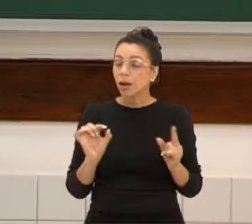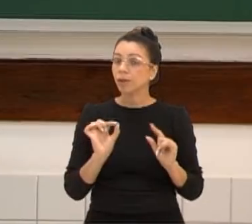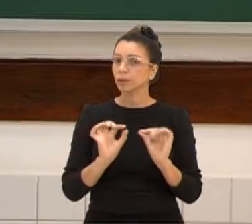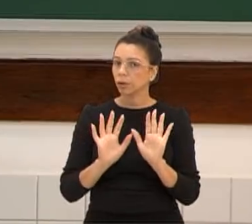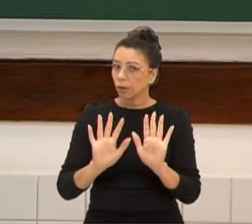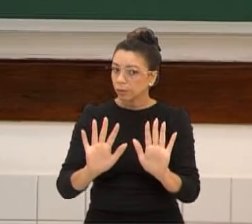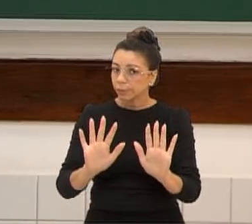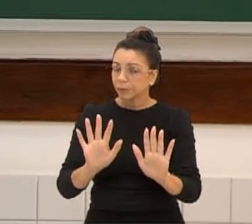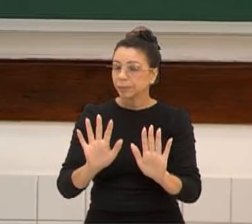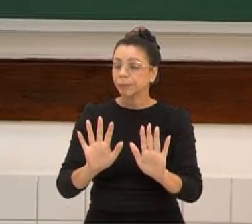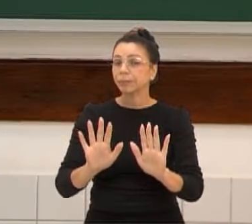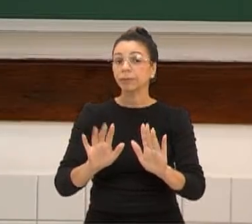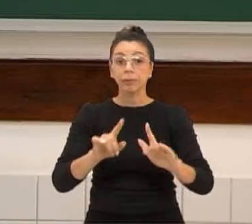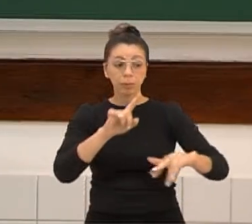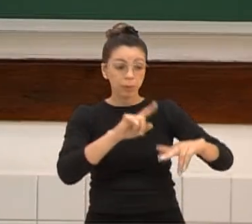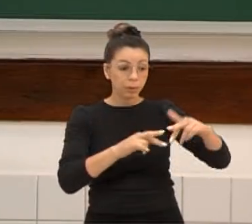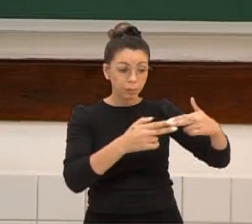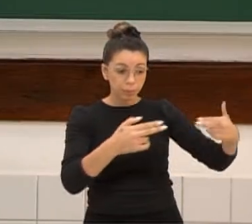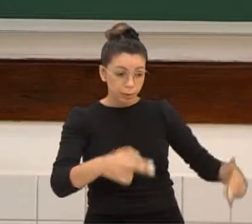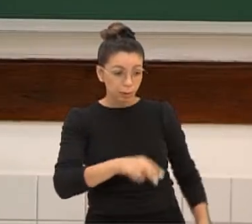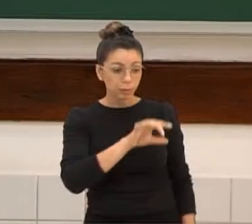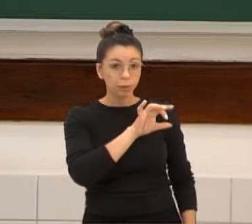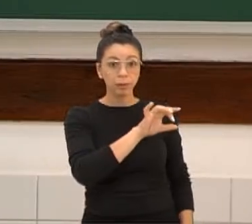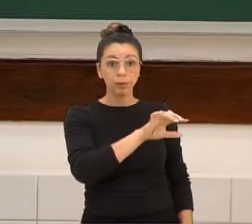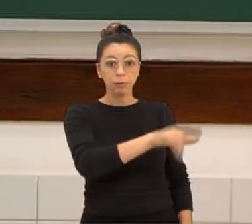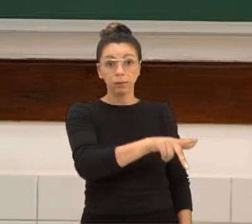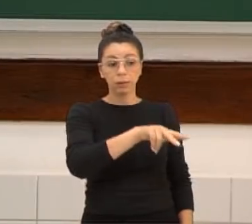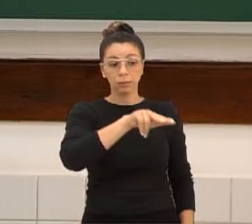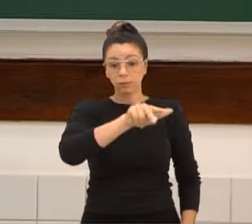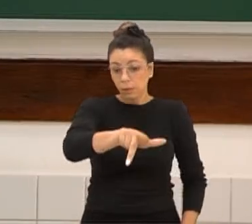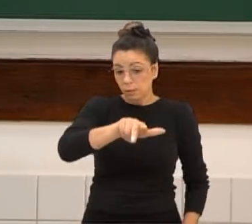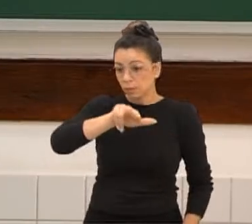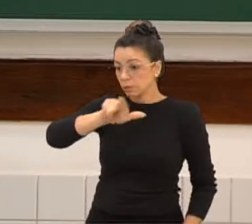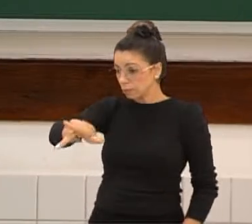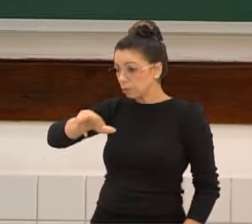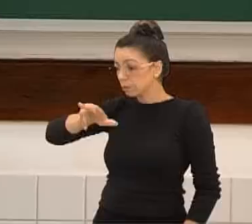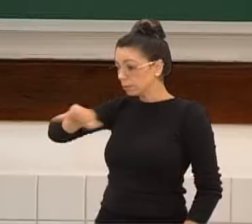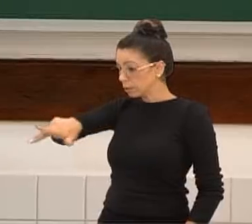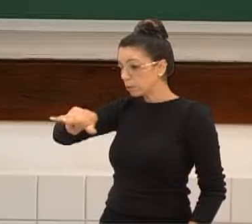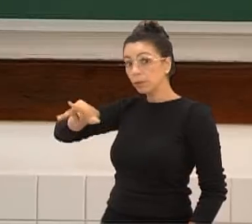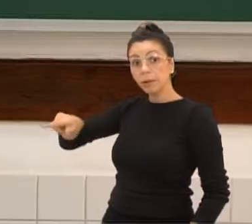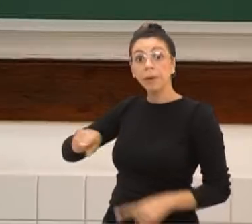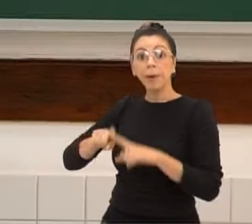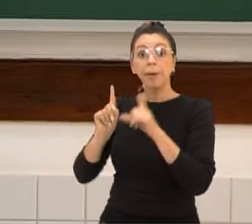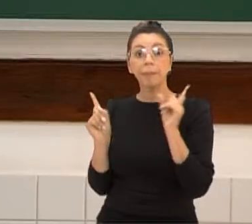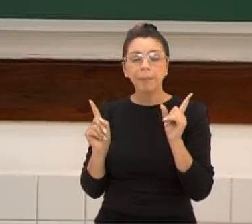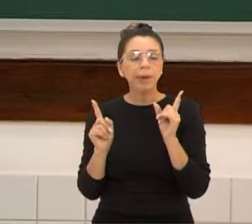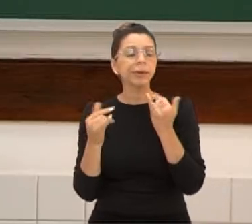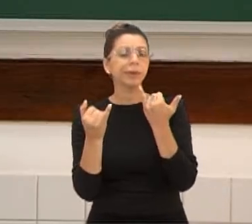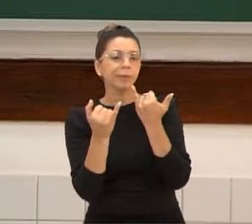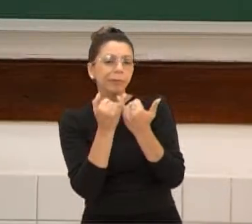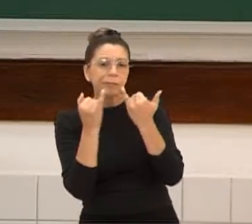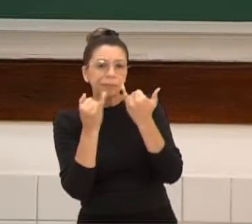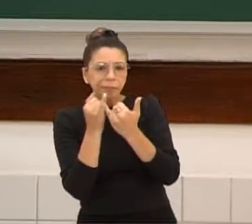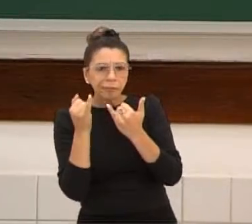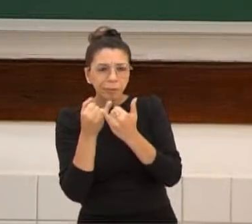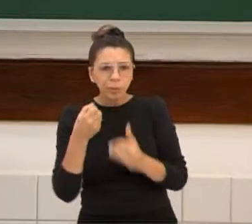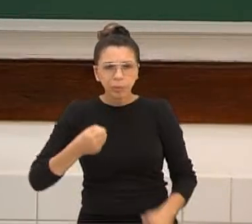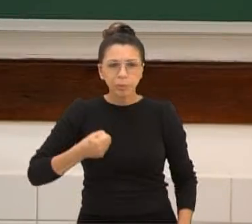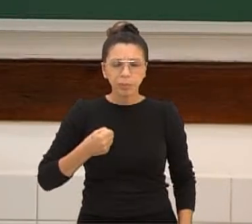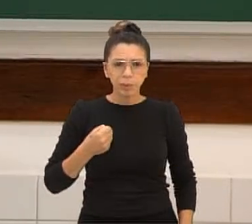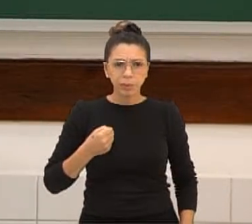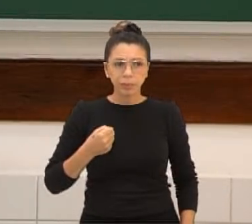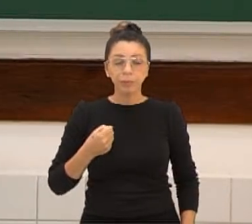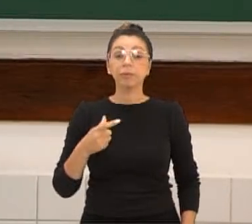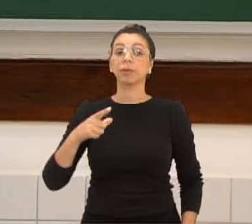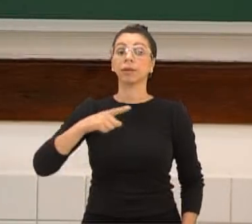esses objetos sendo totalmente diferentes, teve algum momento em que os valores foram parecidos? Teve, né?